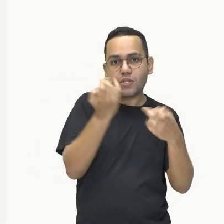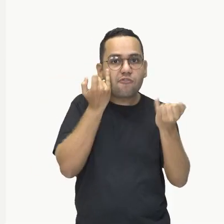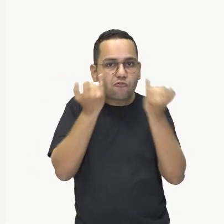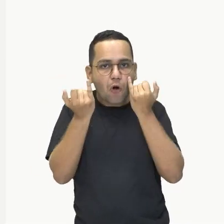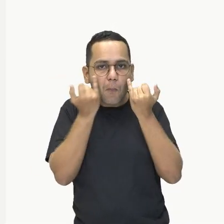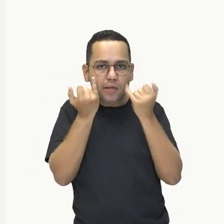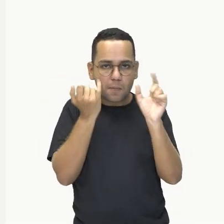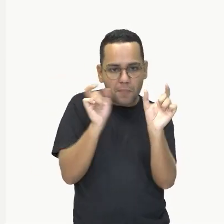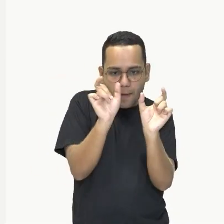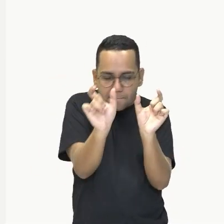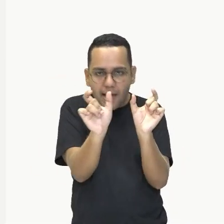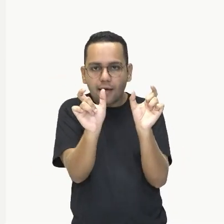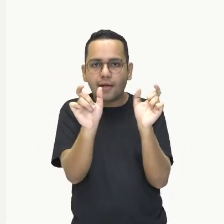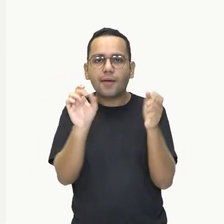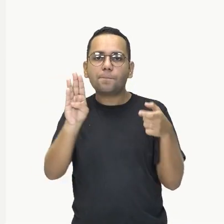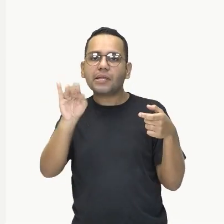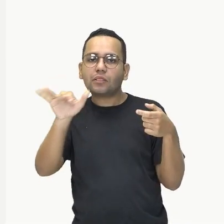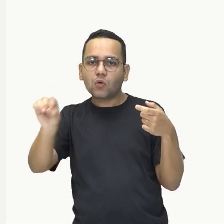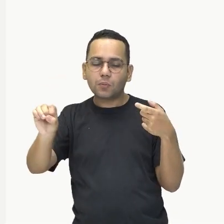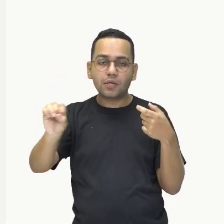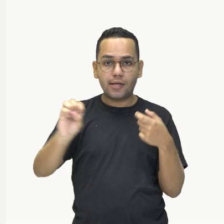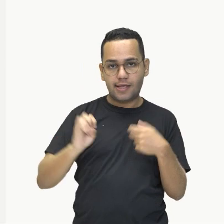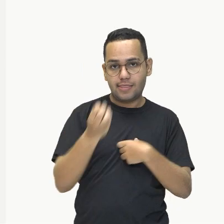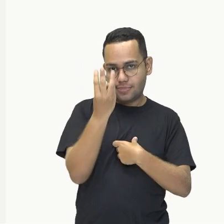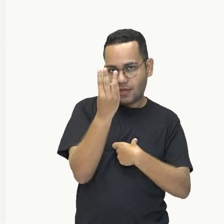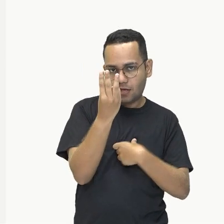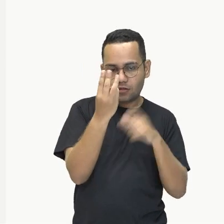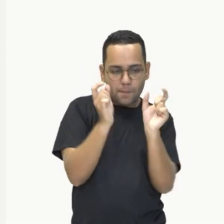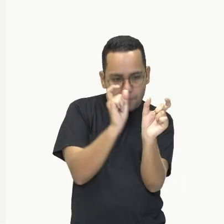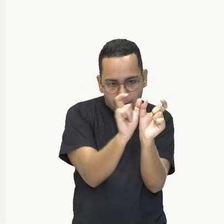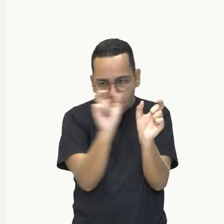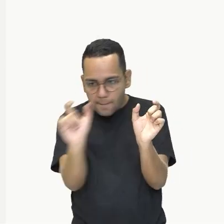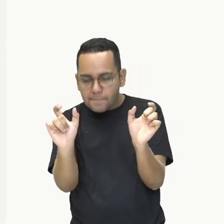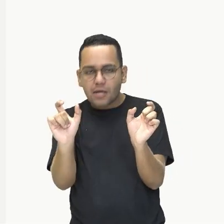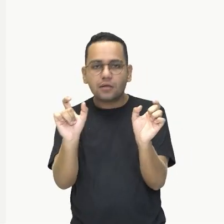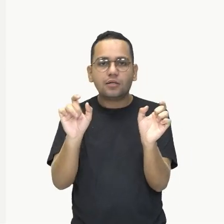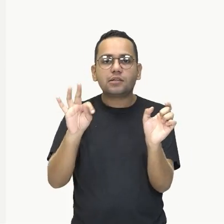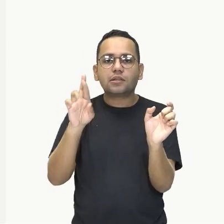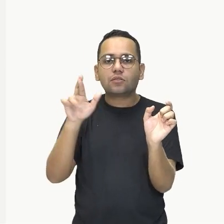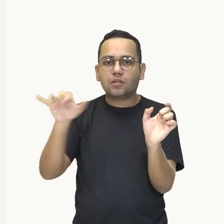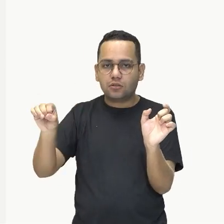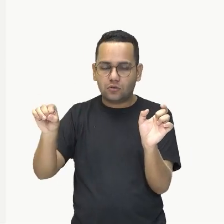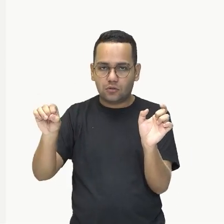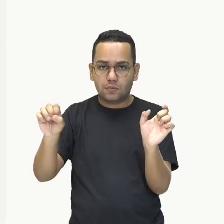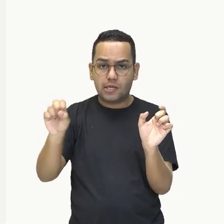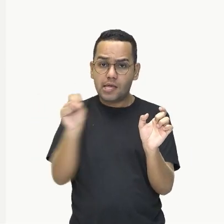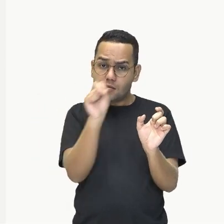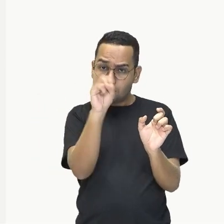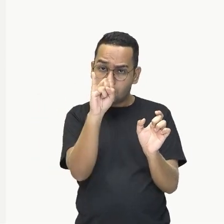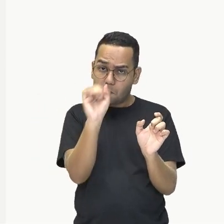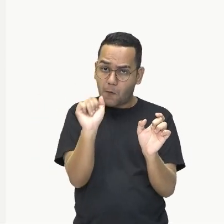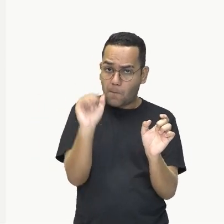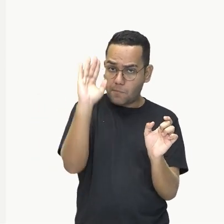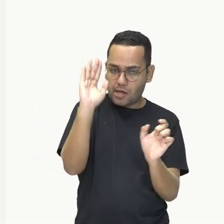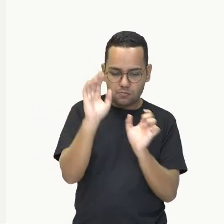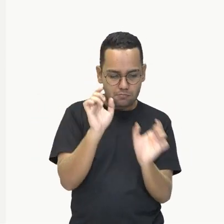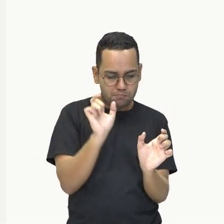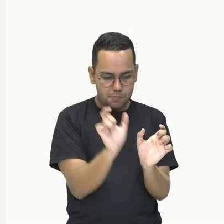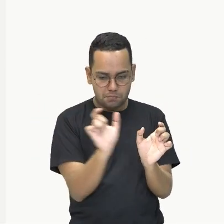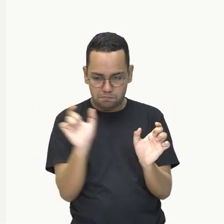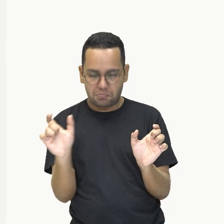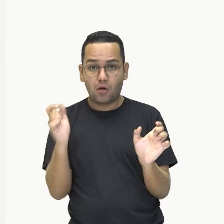trinômio. 4 termos, tá? Nós teremos apenas daí para frente, 4 termos para frente, só chamamos